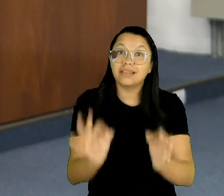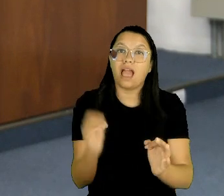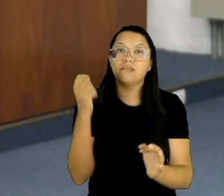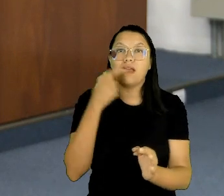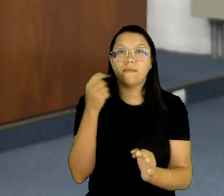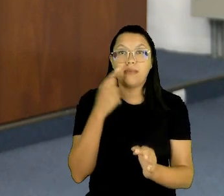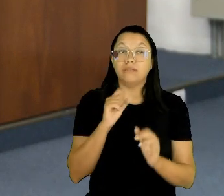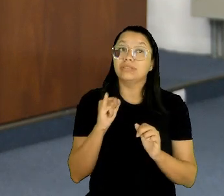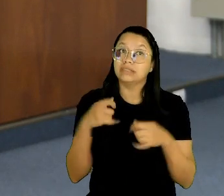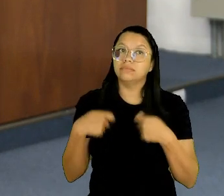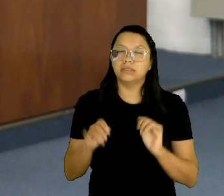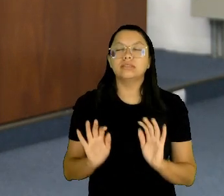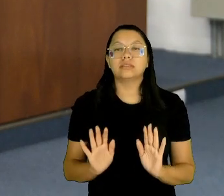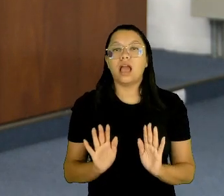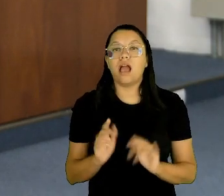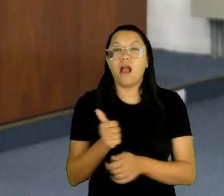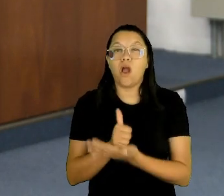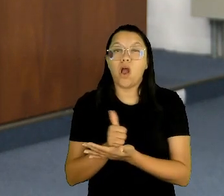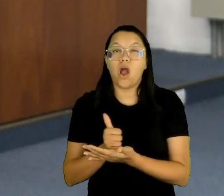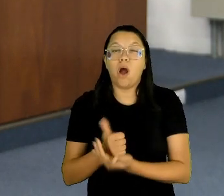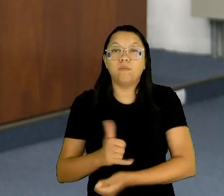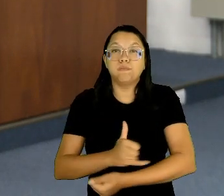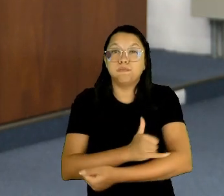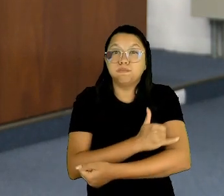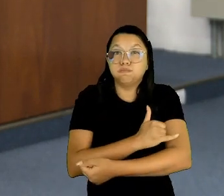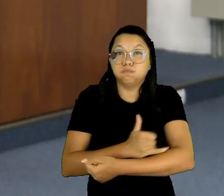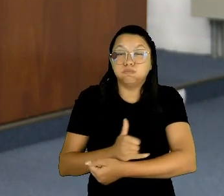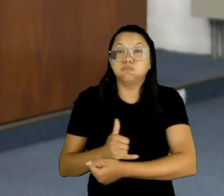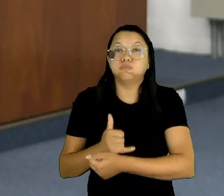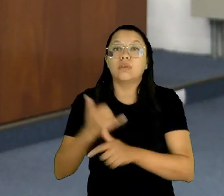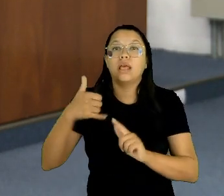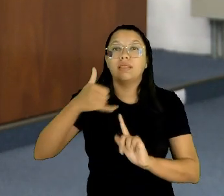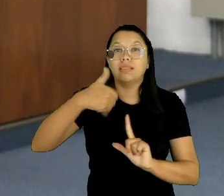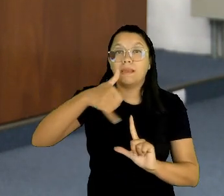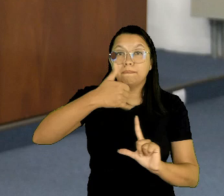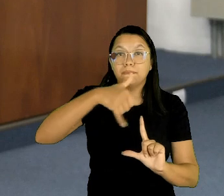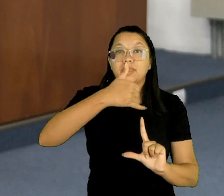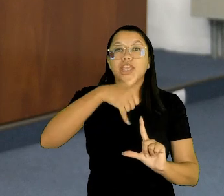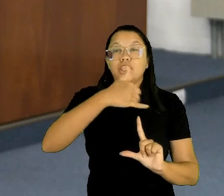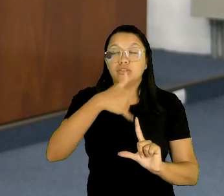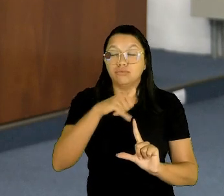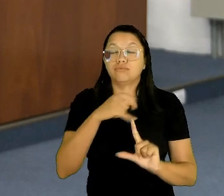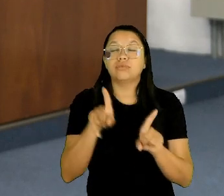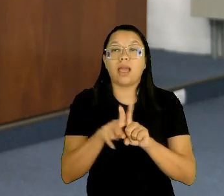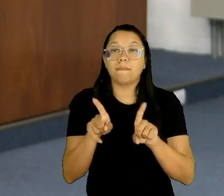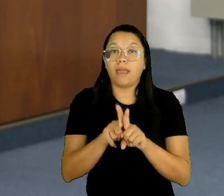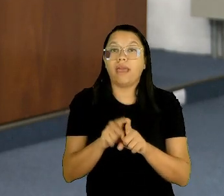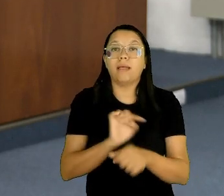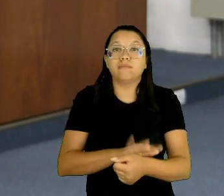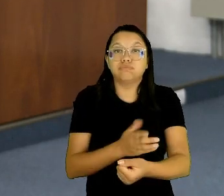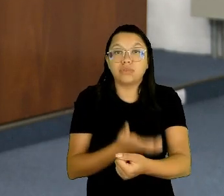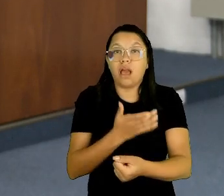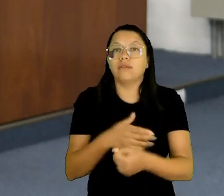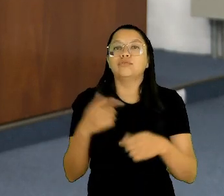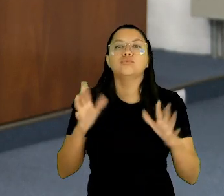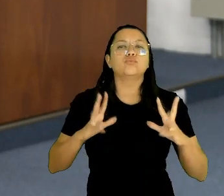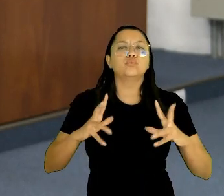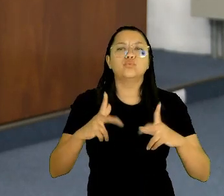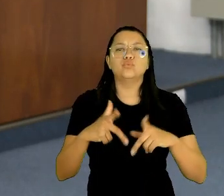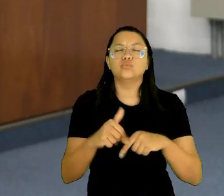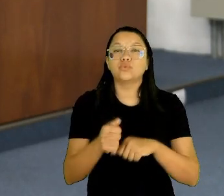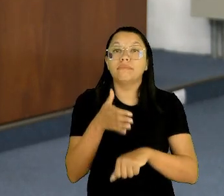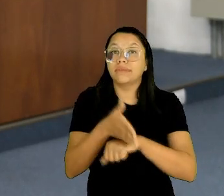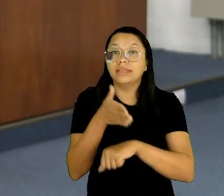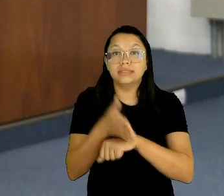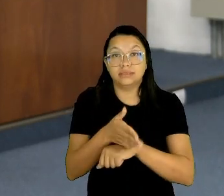tratar isso com medicação quando necessário, o controle de peso, dos lipídios, do colesterol e da pressão, tudo isso faz